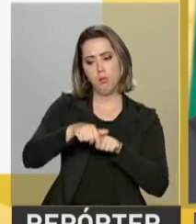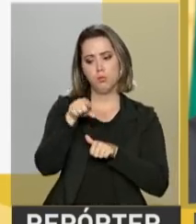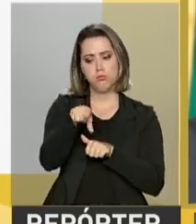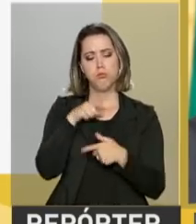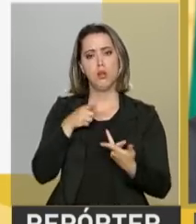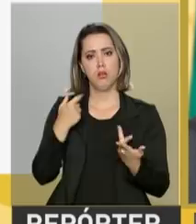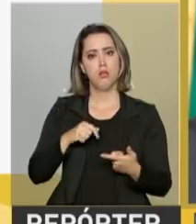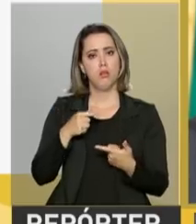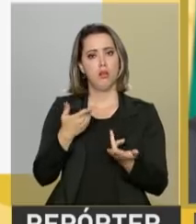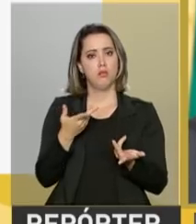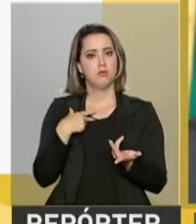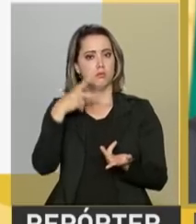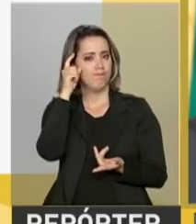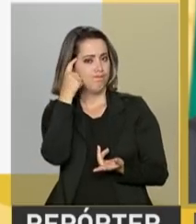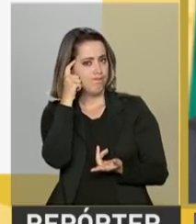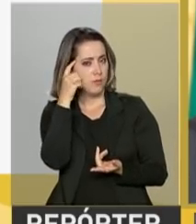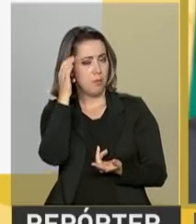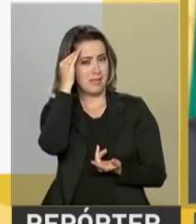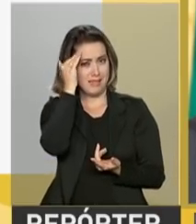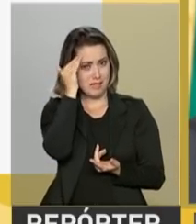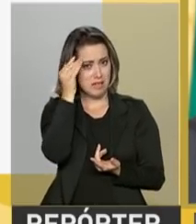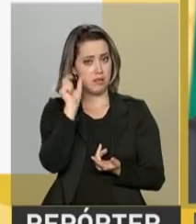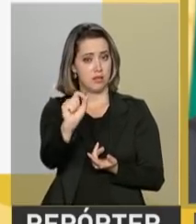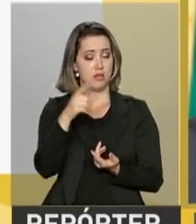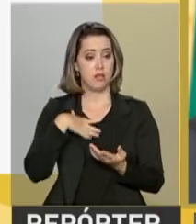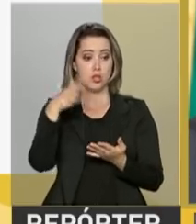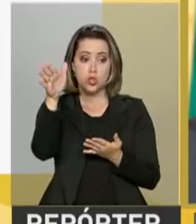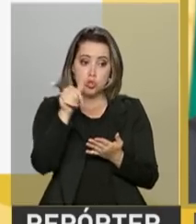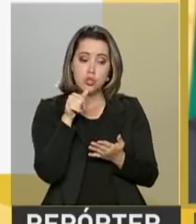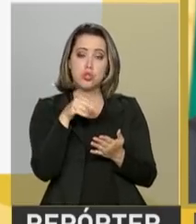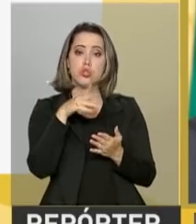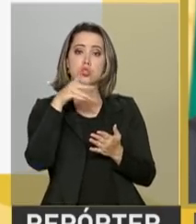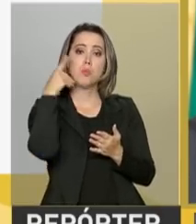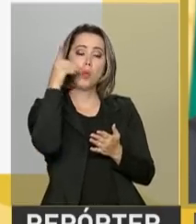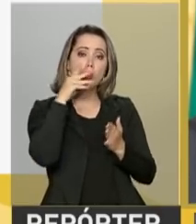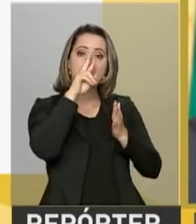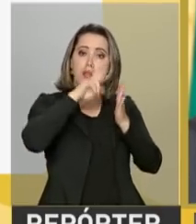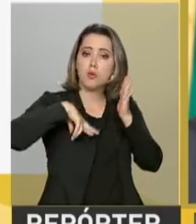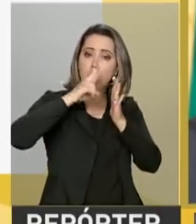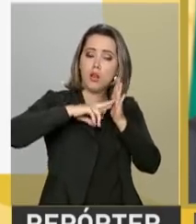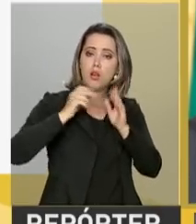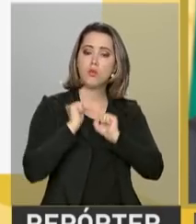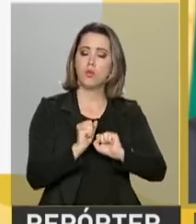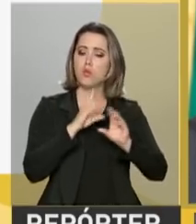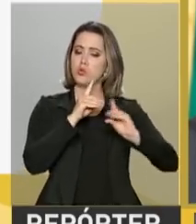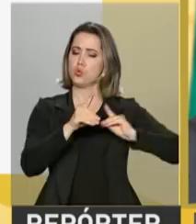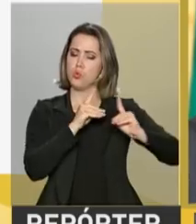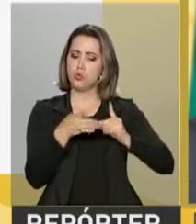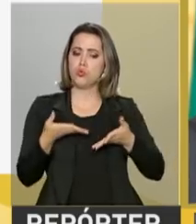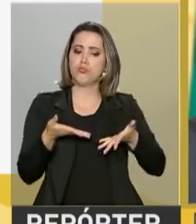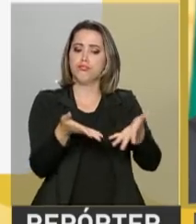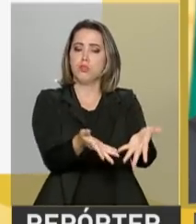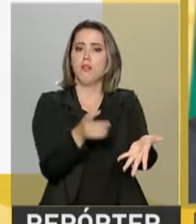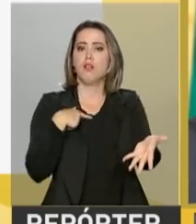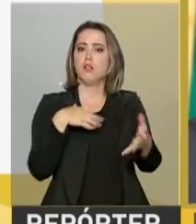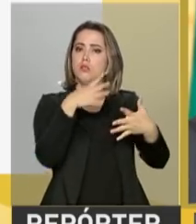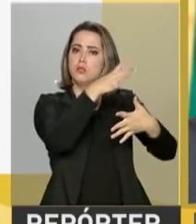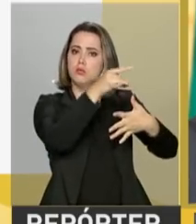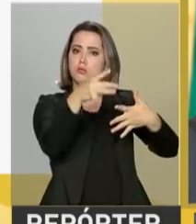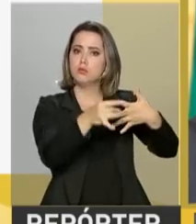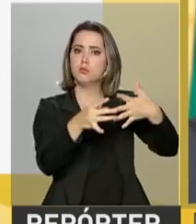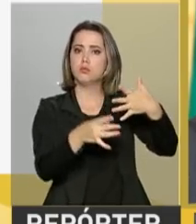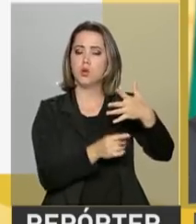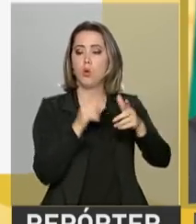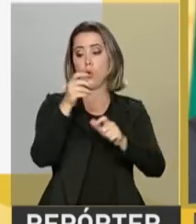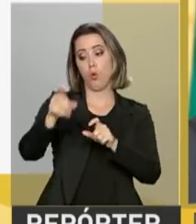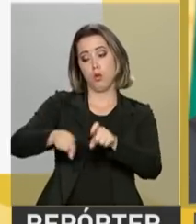observações têm que ser levadas em conta. Por isso que eu chamei o relator e disse, olha, pode negociar esses pontos, a questão do